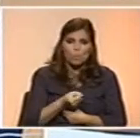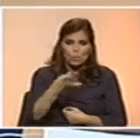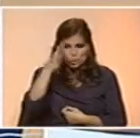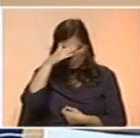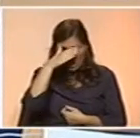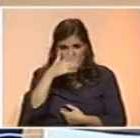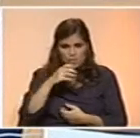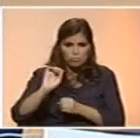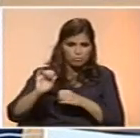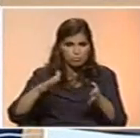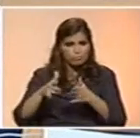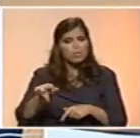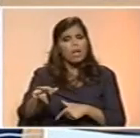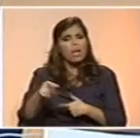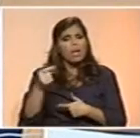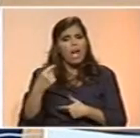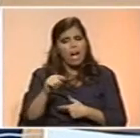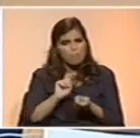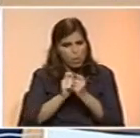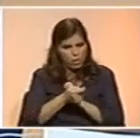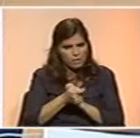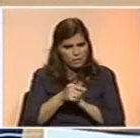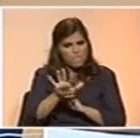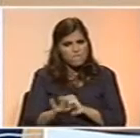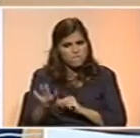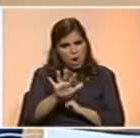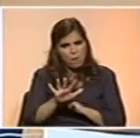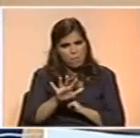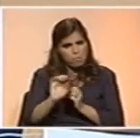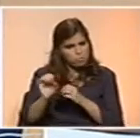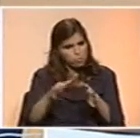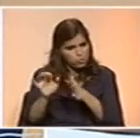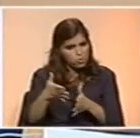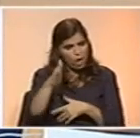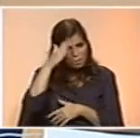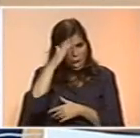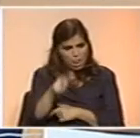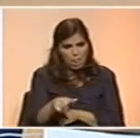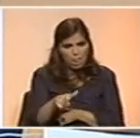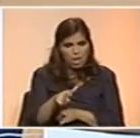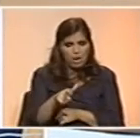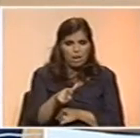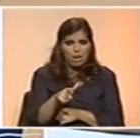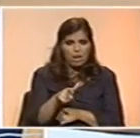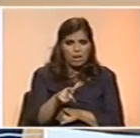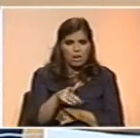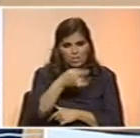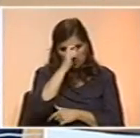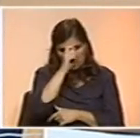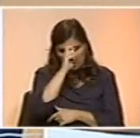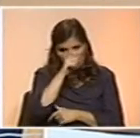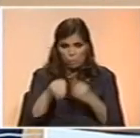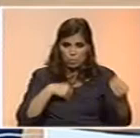são produzidos. Tem havido alterações nessa forma de produção, tendo em conta